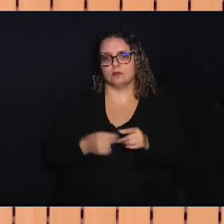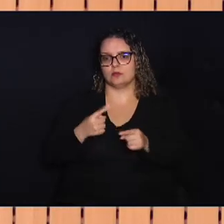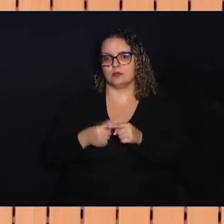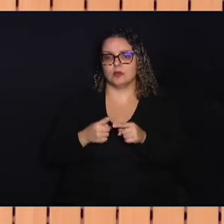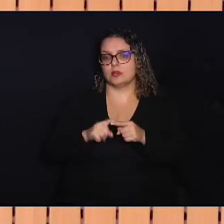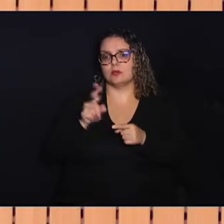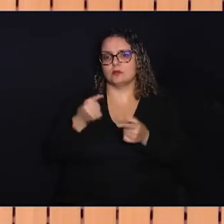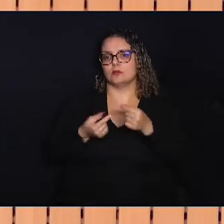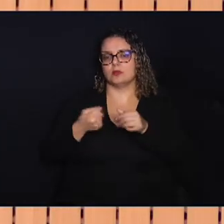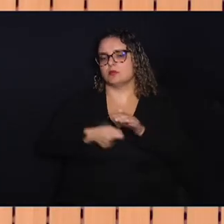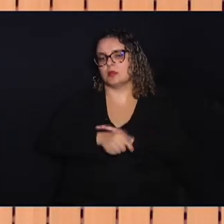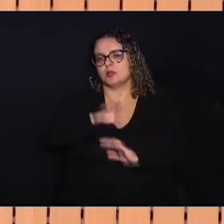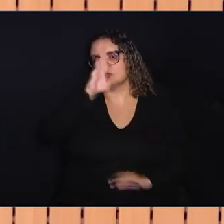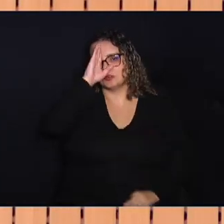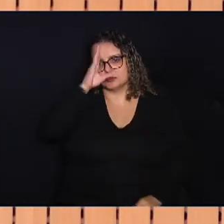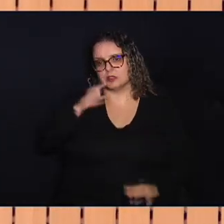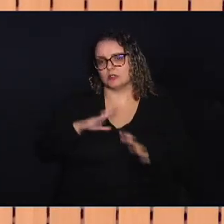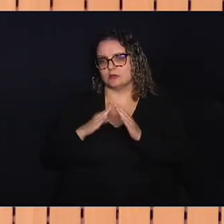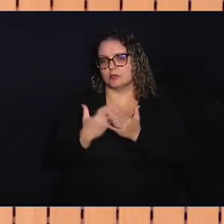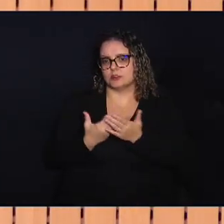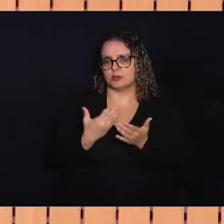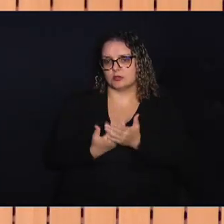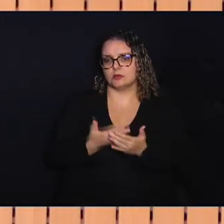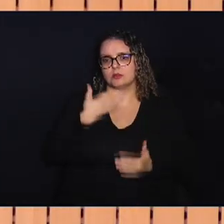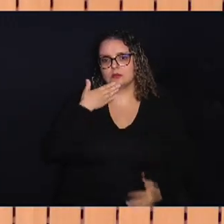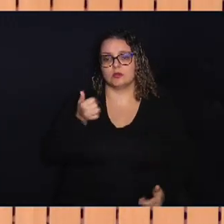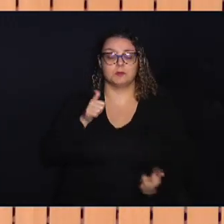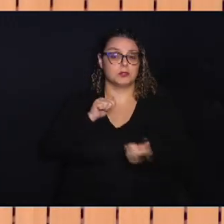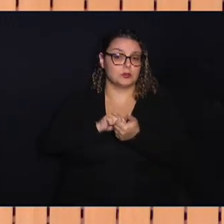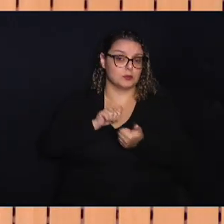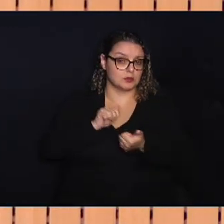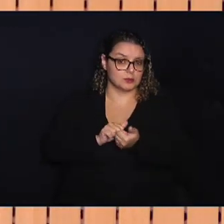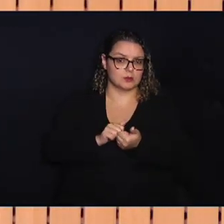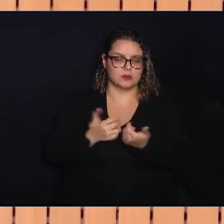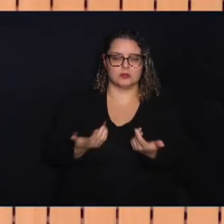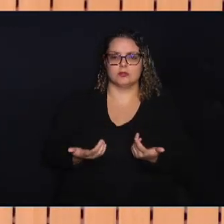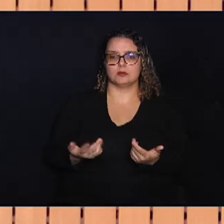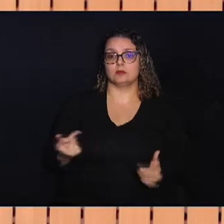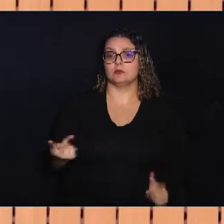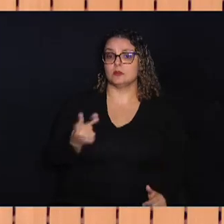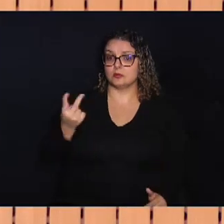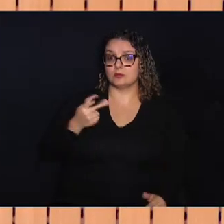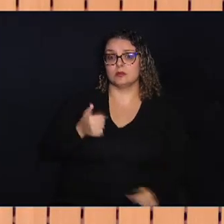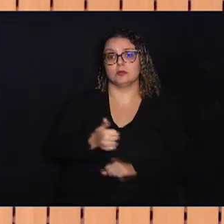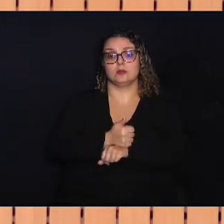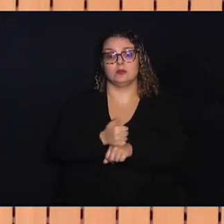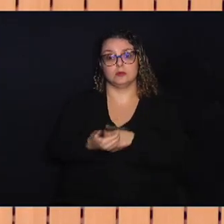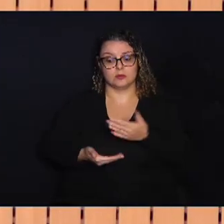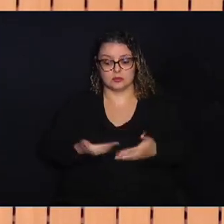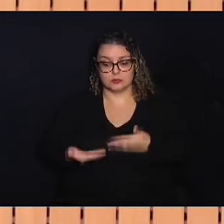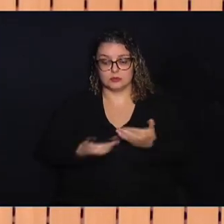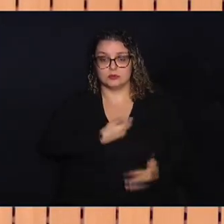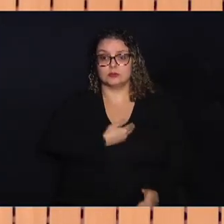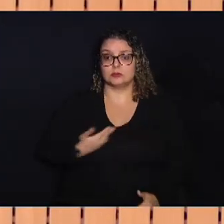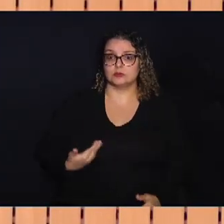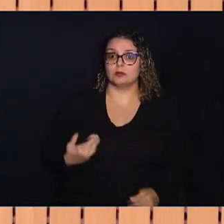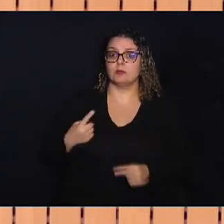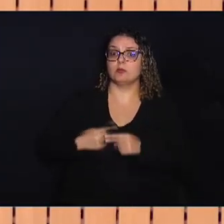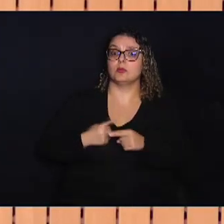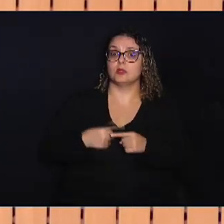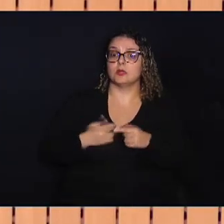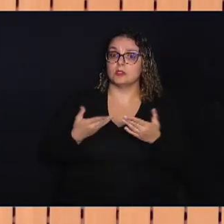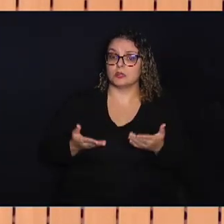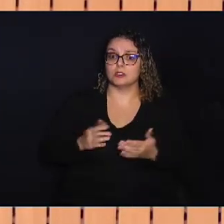investido diretamente nas escolas para melhorar a qualidade, na valorização dos profissionais, dos servidores, né? Por que